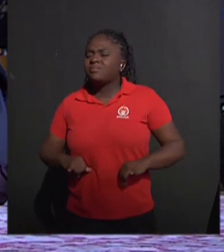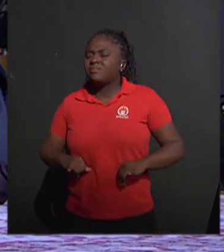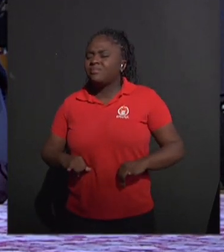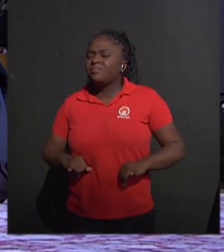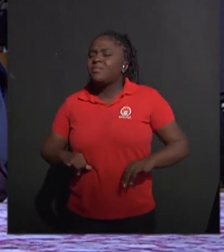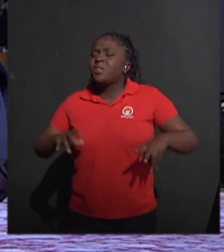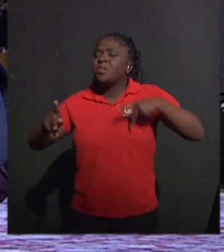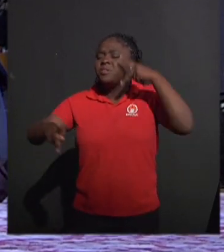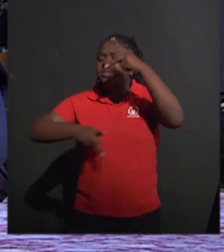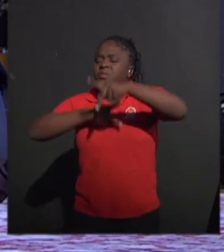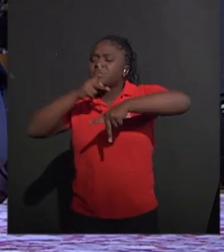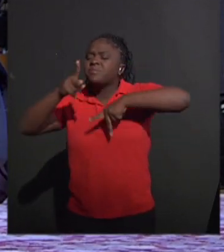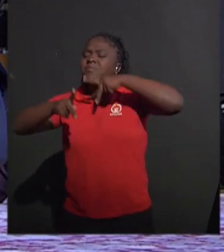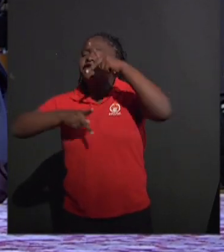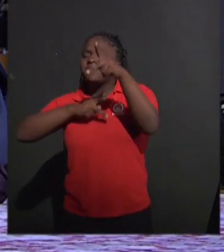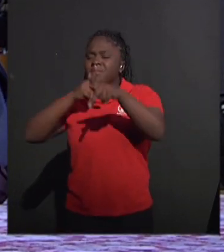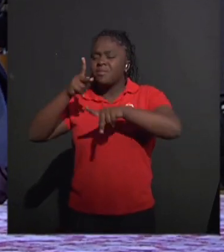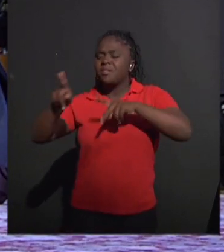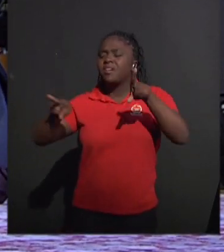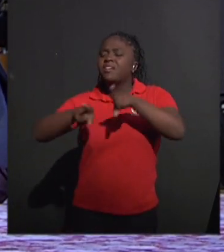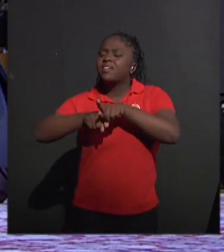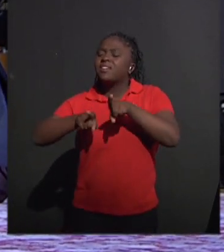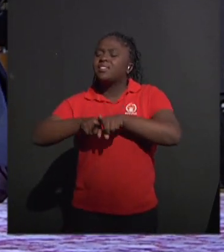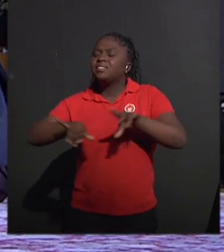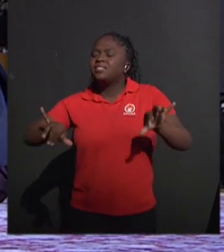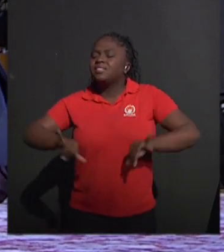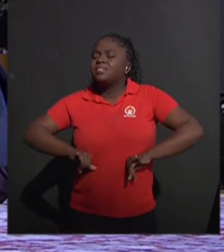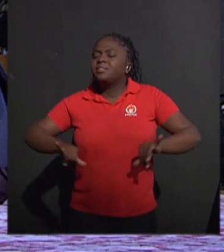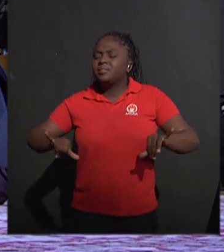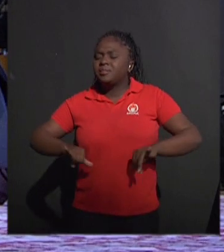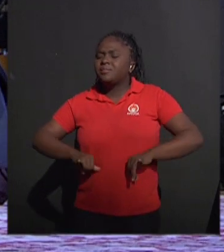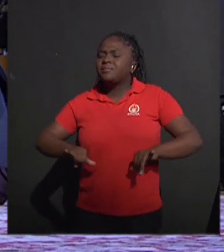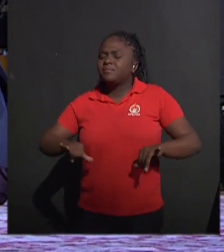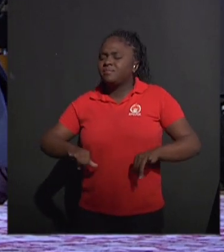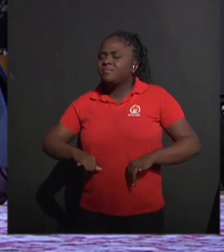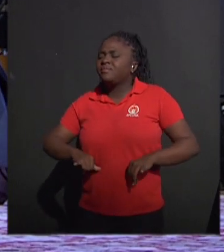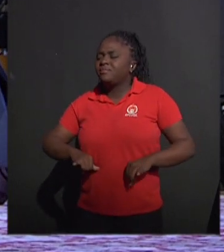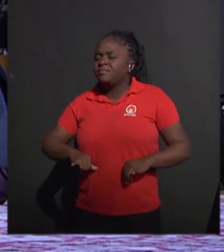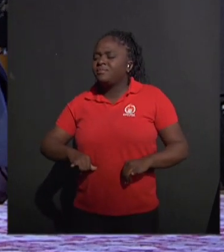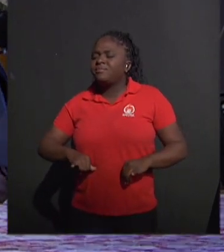Teu povo, Senhor, tem sofrido, Senhor.